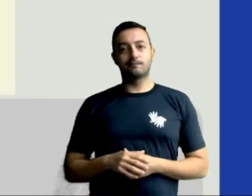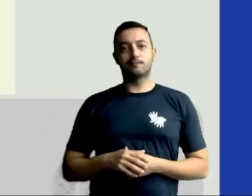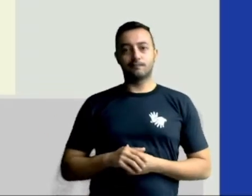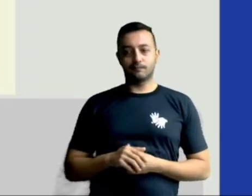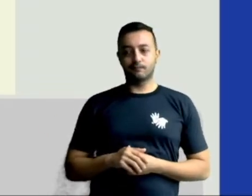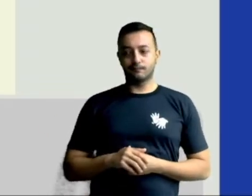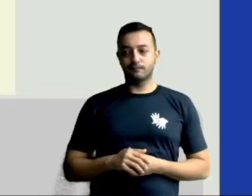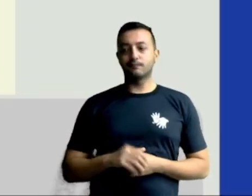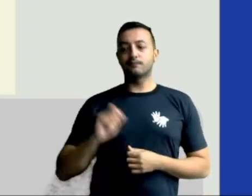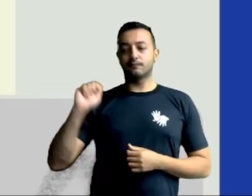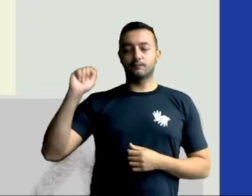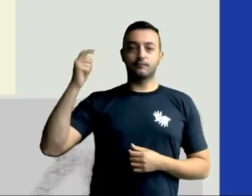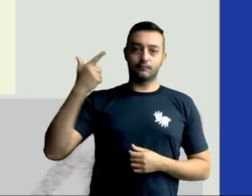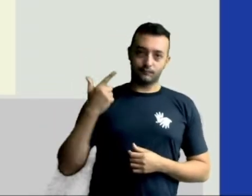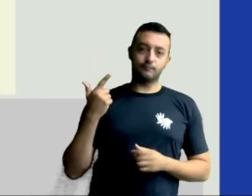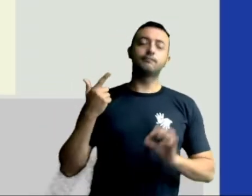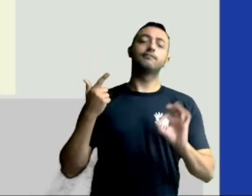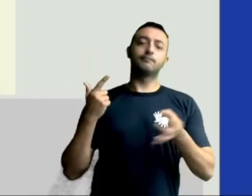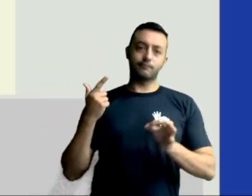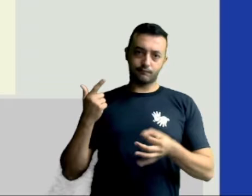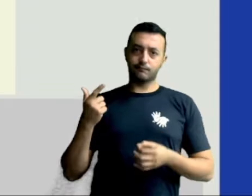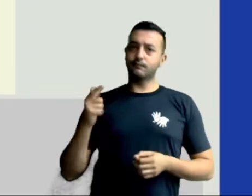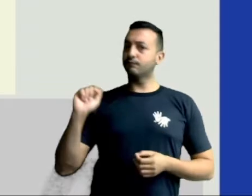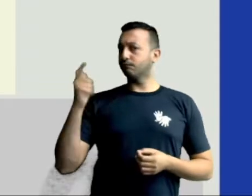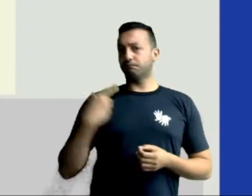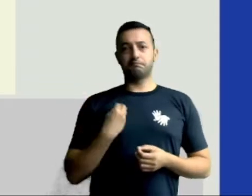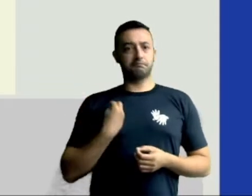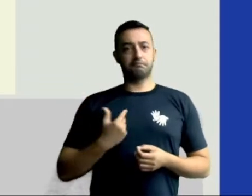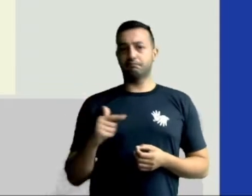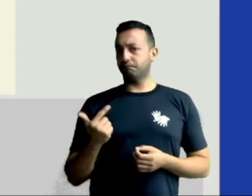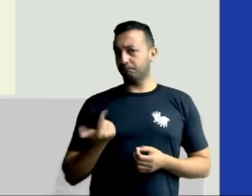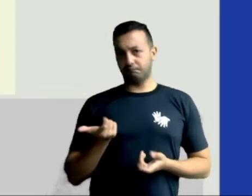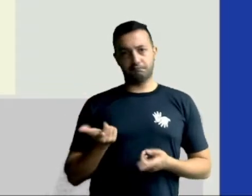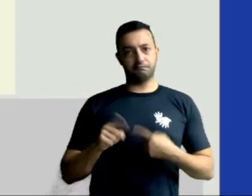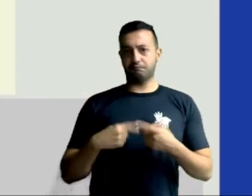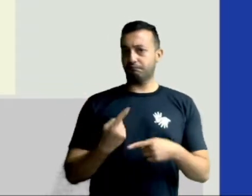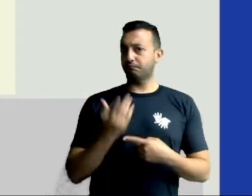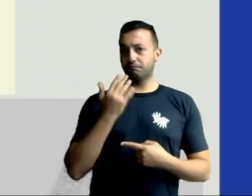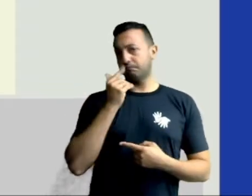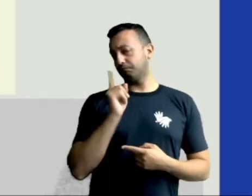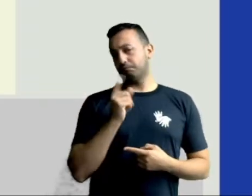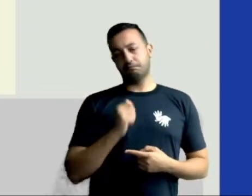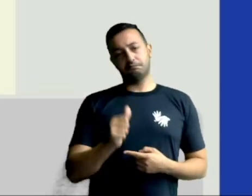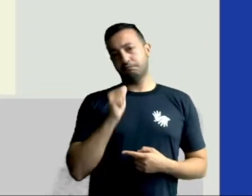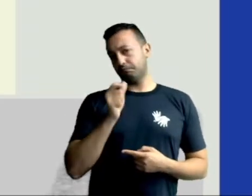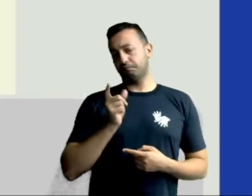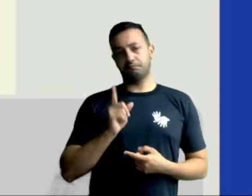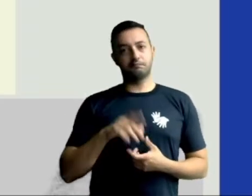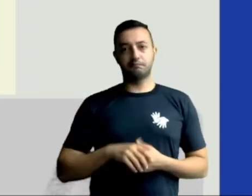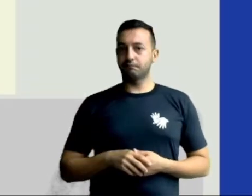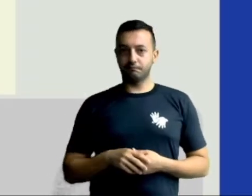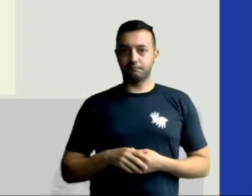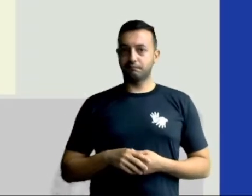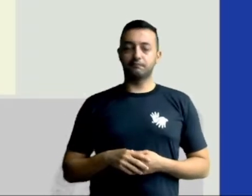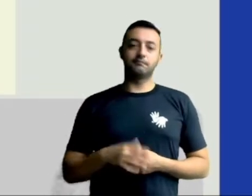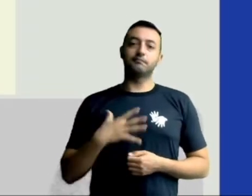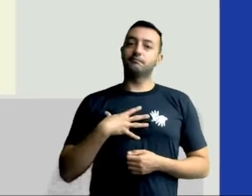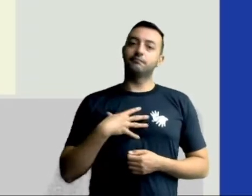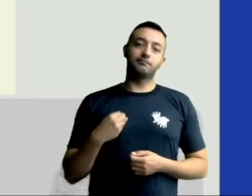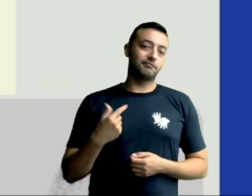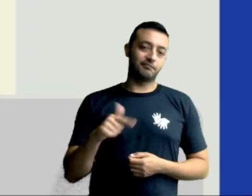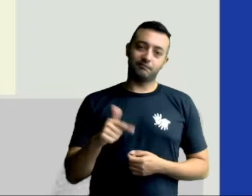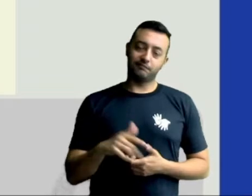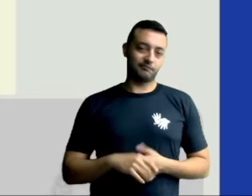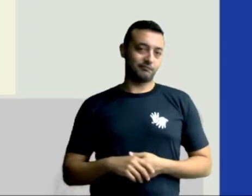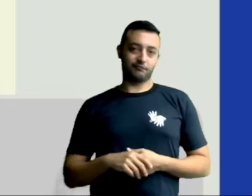natureza. Sol, isso mesmo, o sol não tem vida, ele não se reproduz, ele não come, ele não bebe, tá? Ele não tem